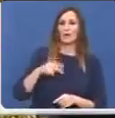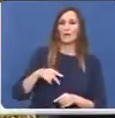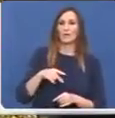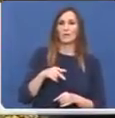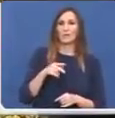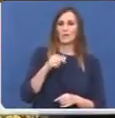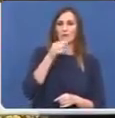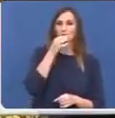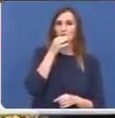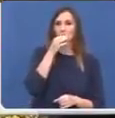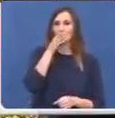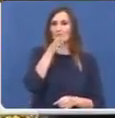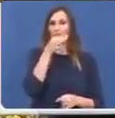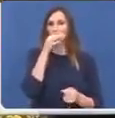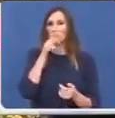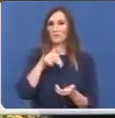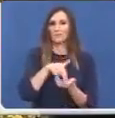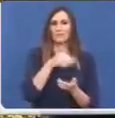Sr. Manel,